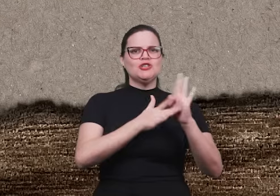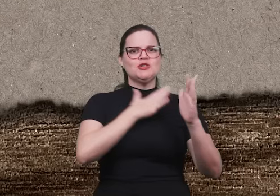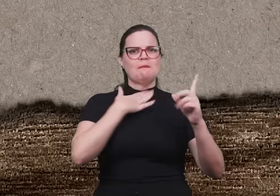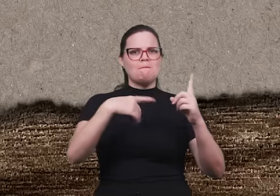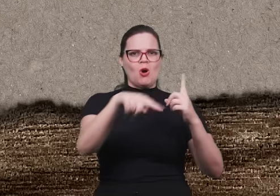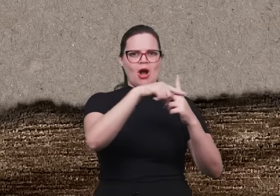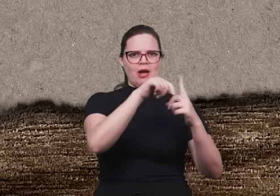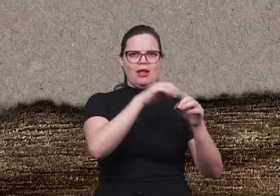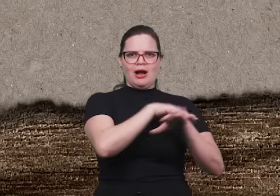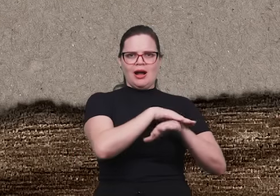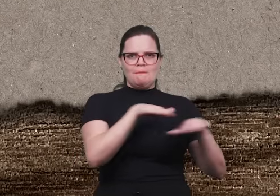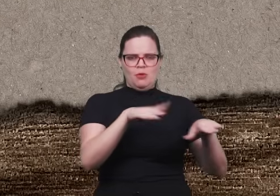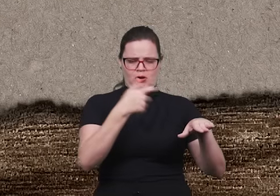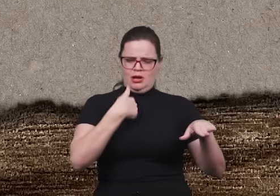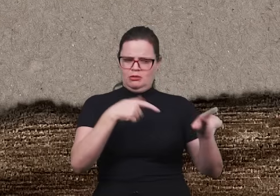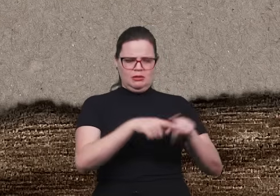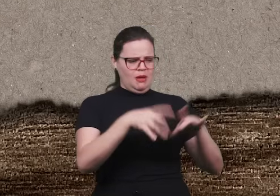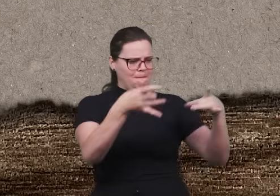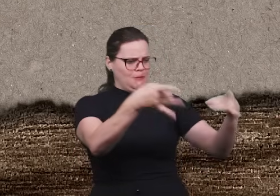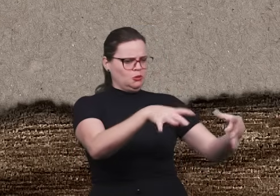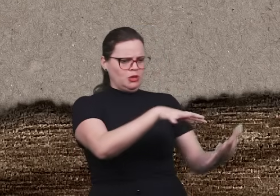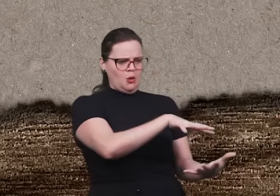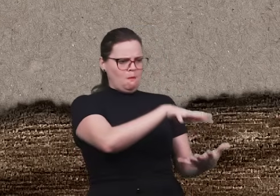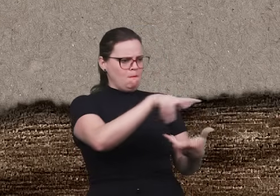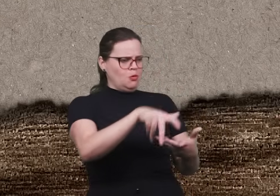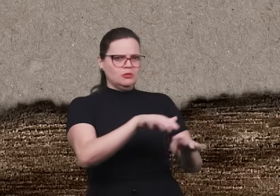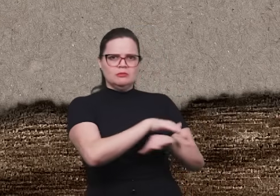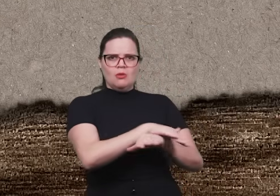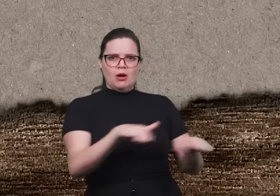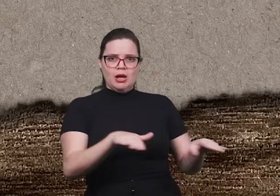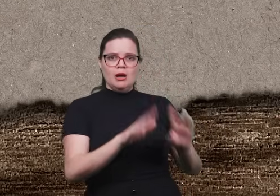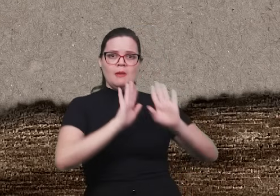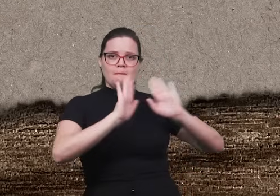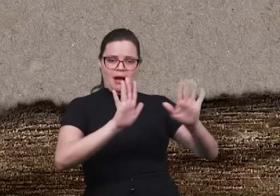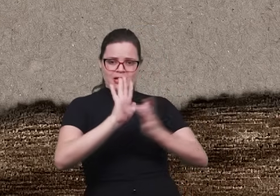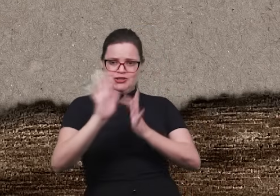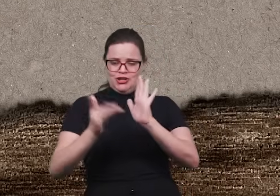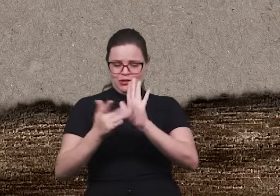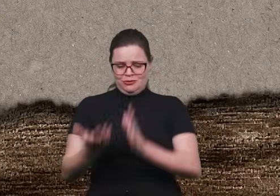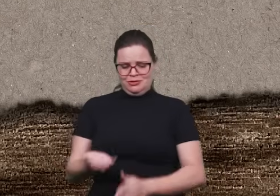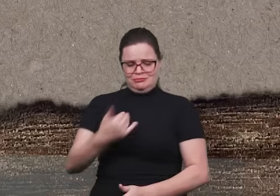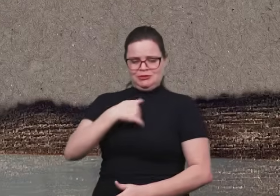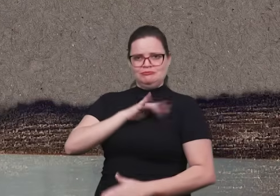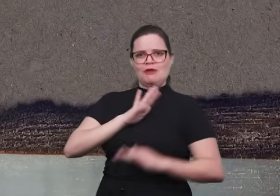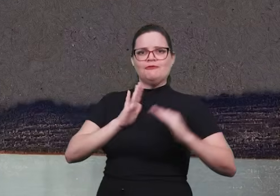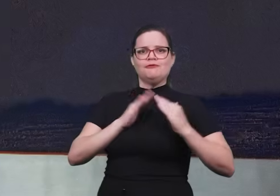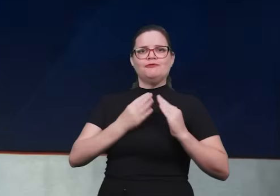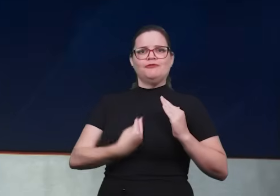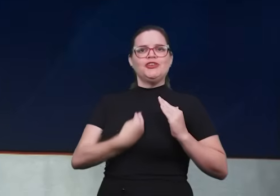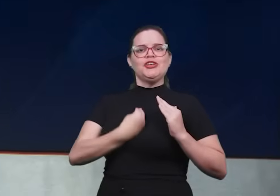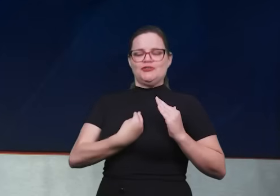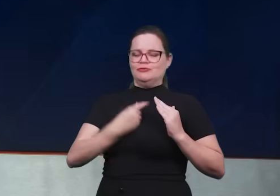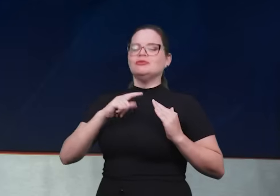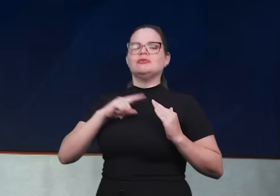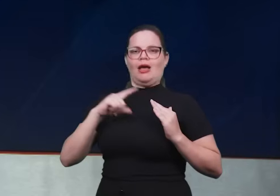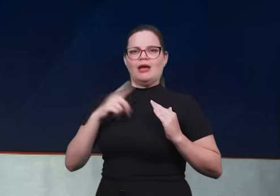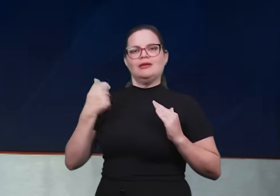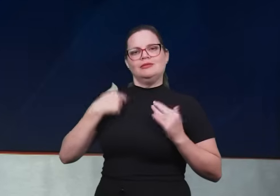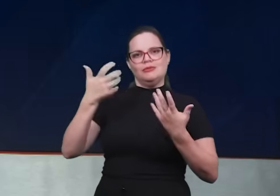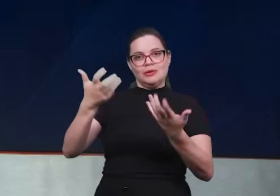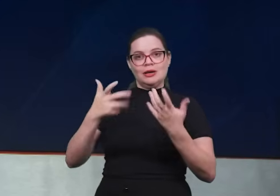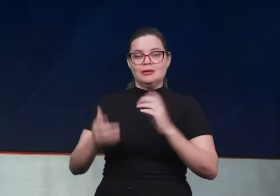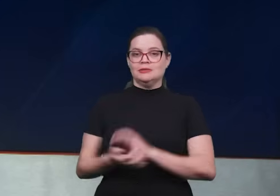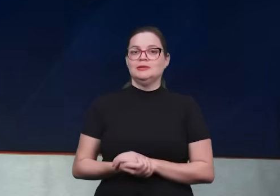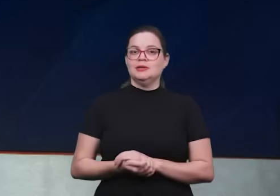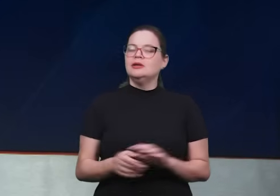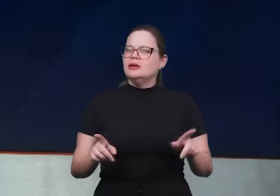vivo não mais eu, mas Cristo vive em mim. Em todo o relatório do livro de Juízes, apenas